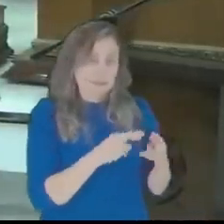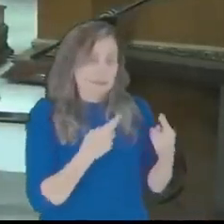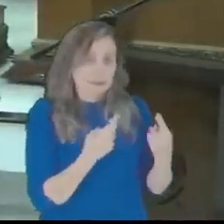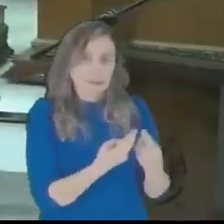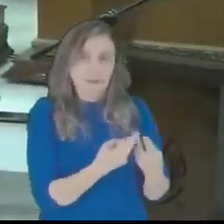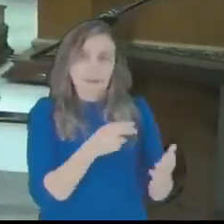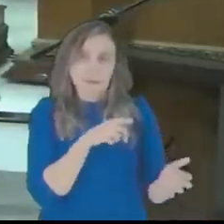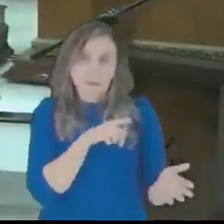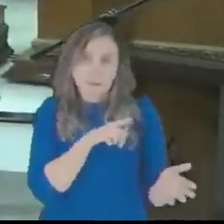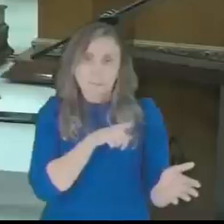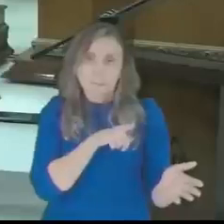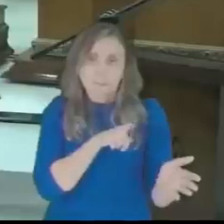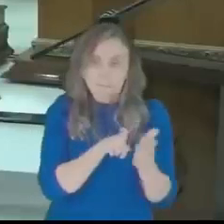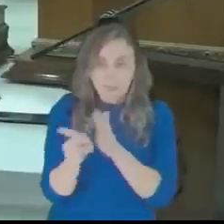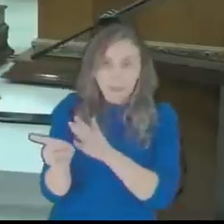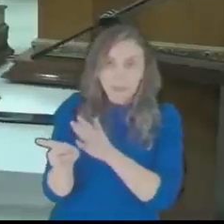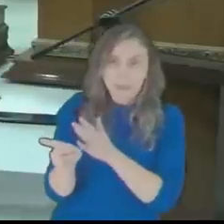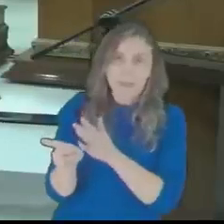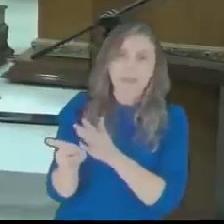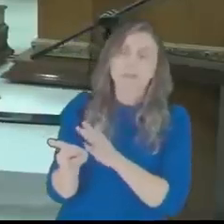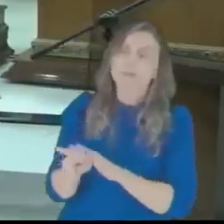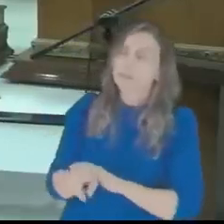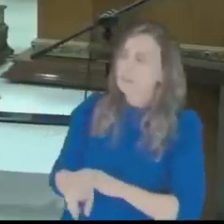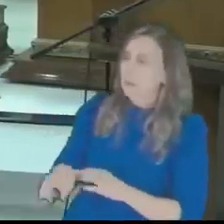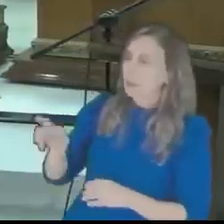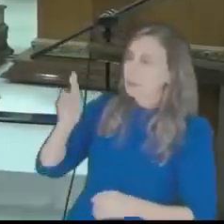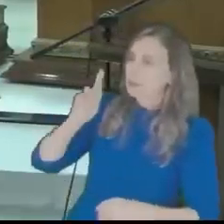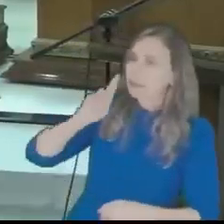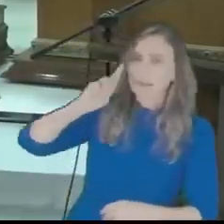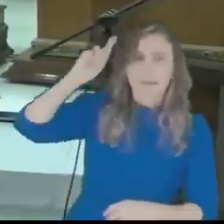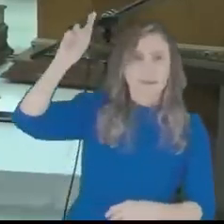perguntaram-lhe dizendo: Senhor,